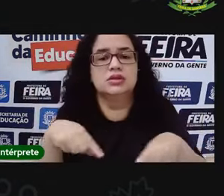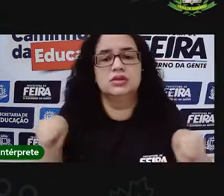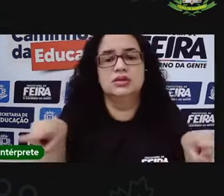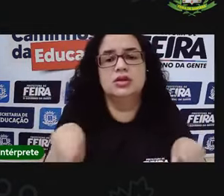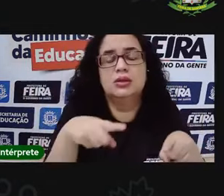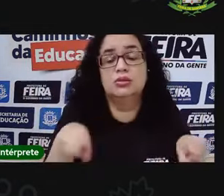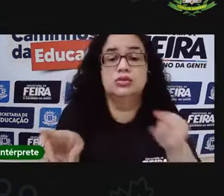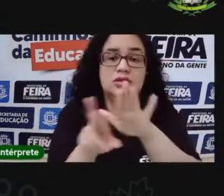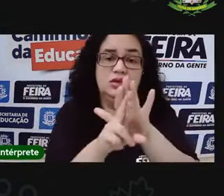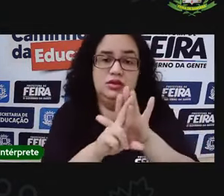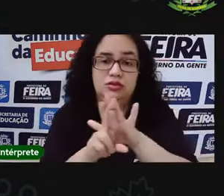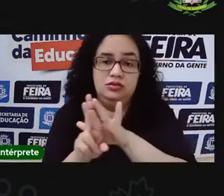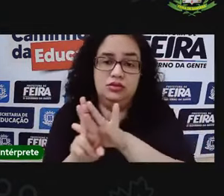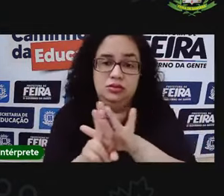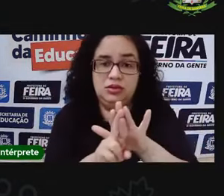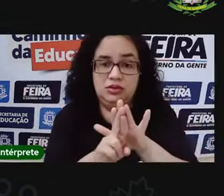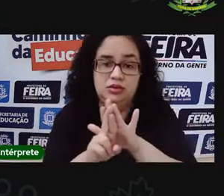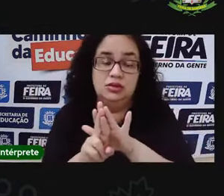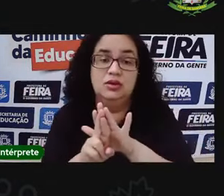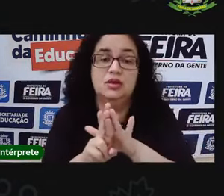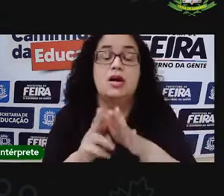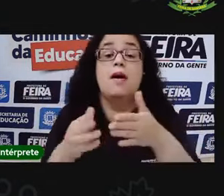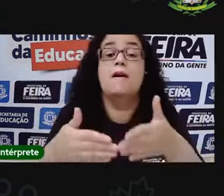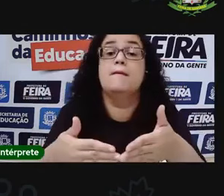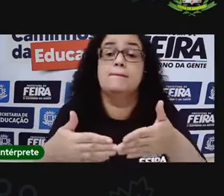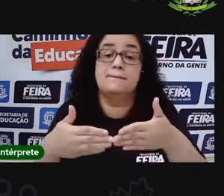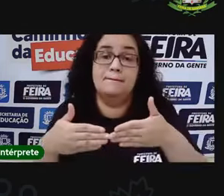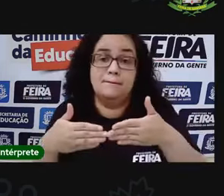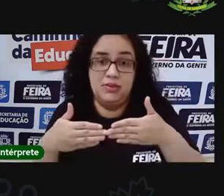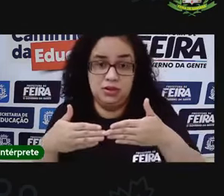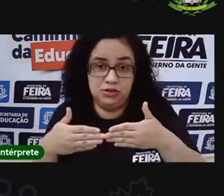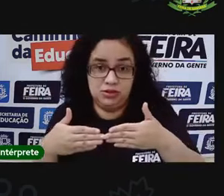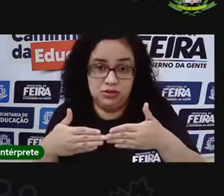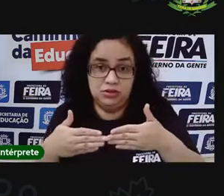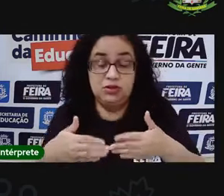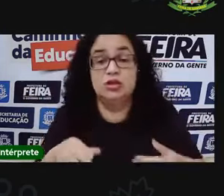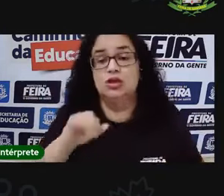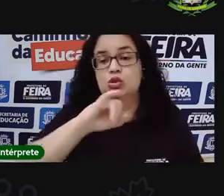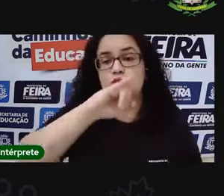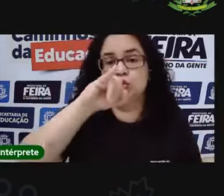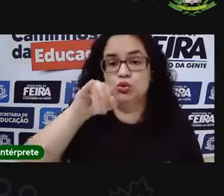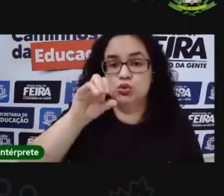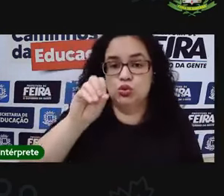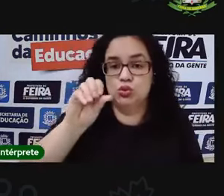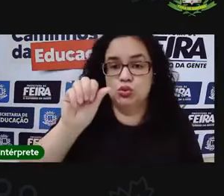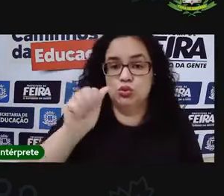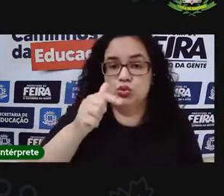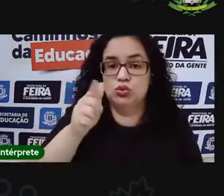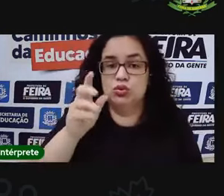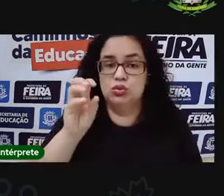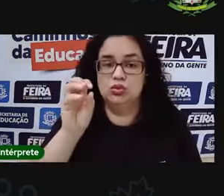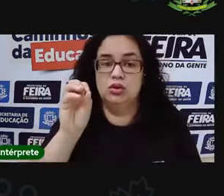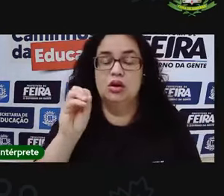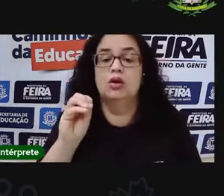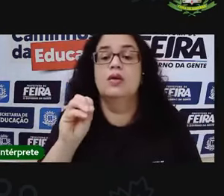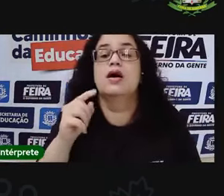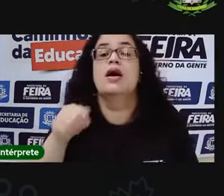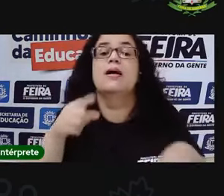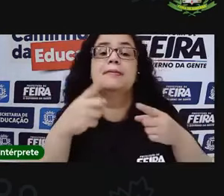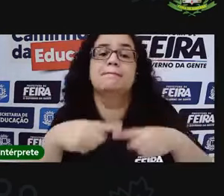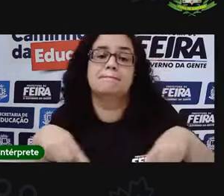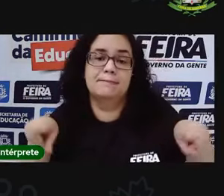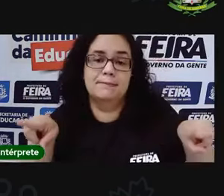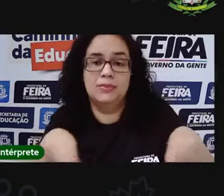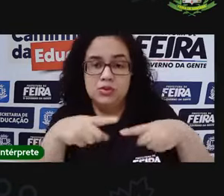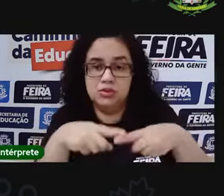terminar. E a gente pede a João para apresentar para a gente